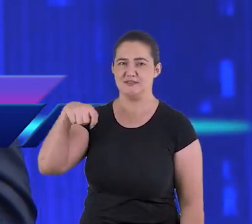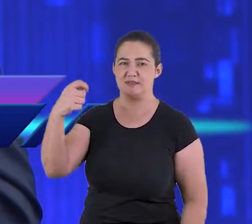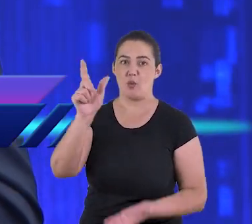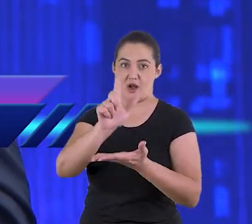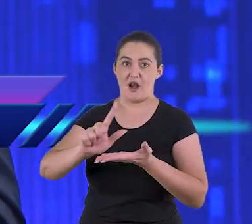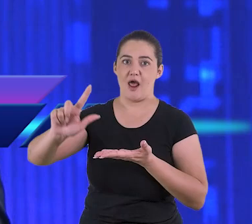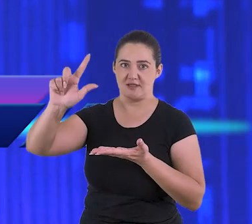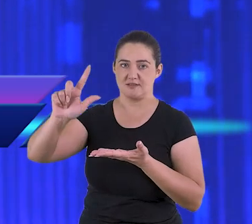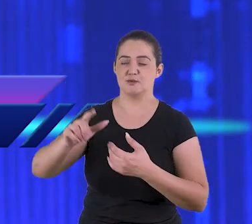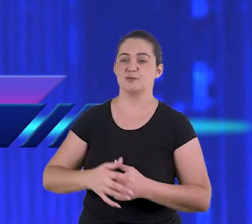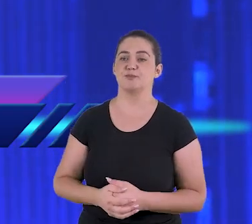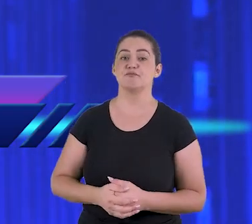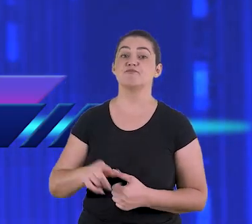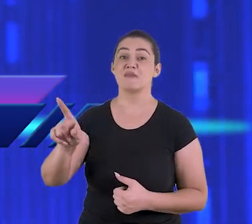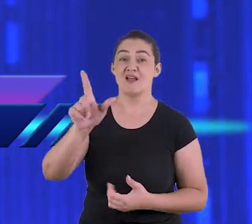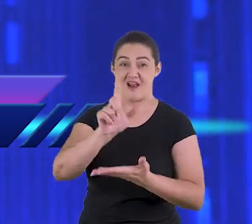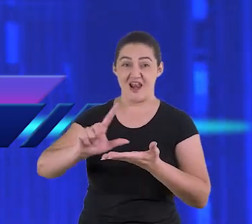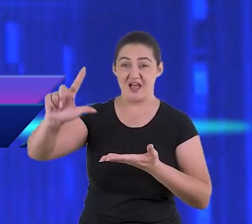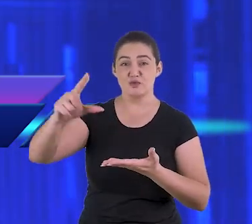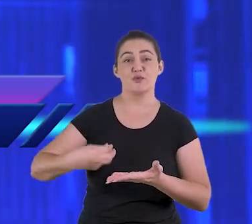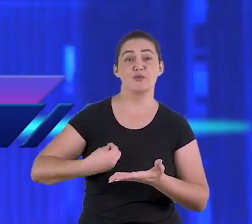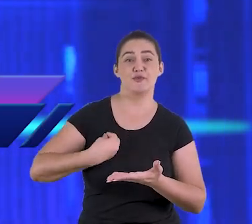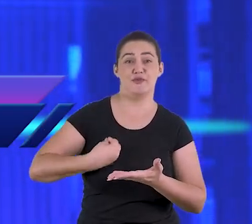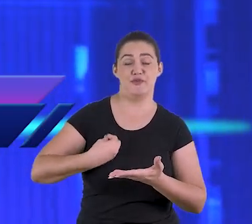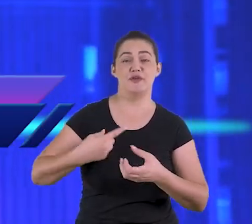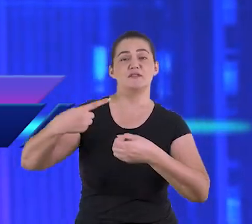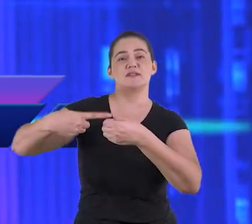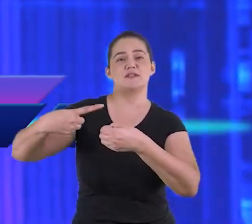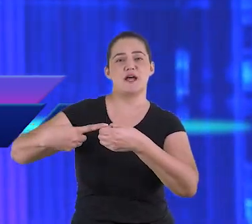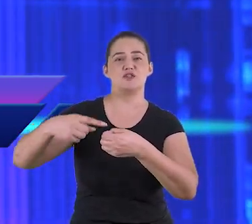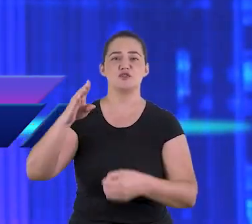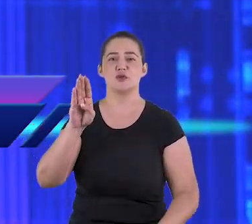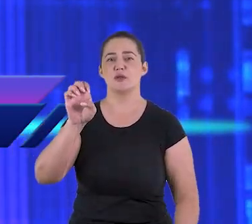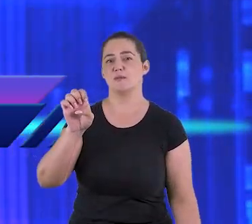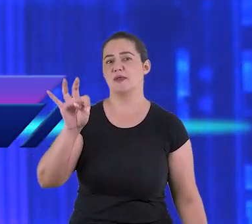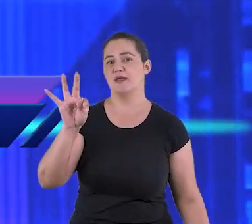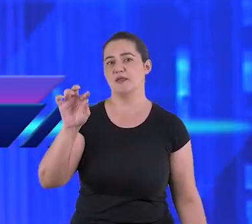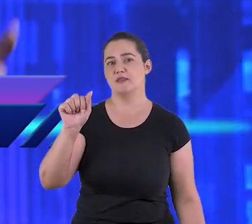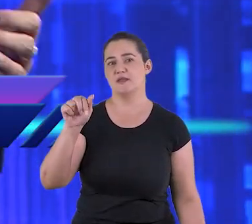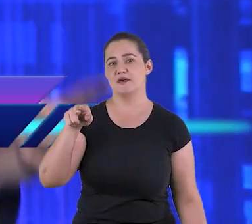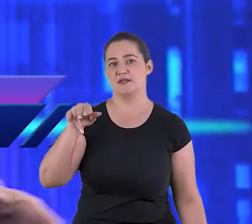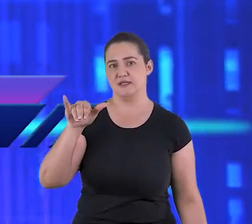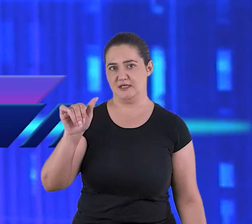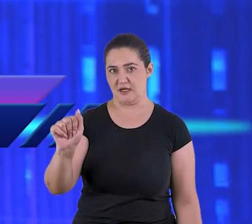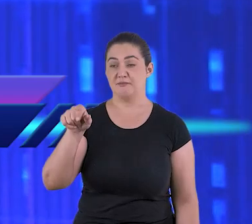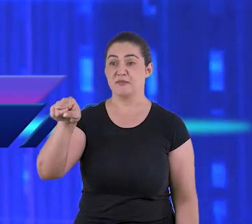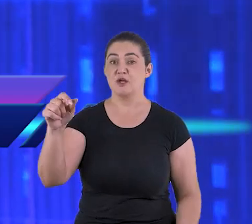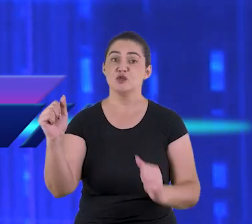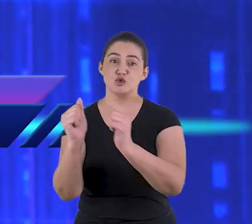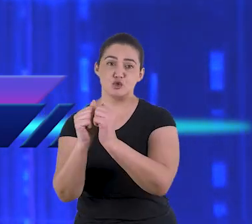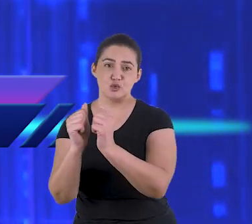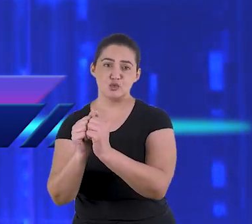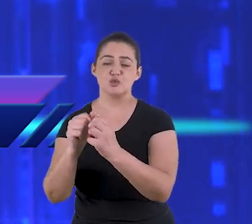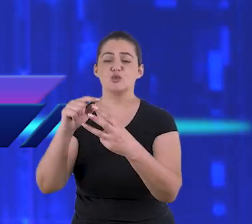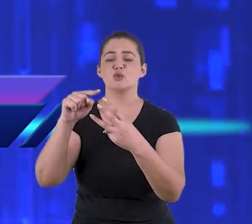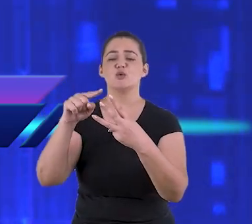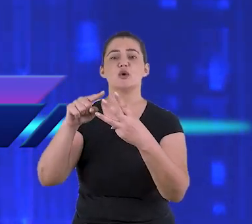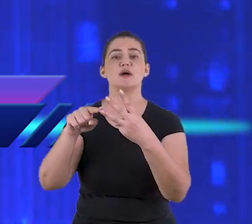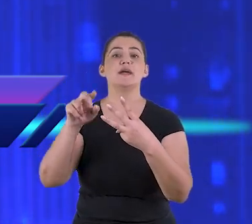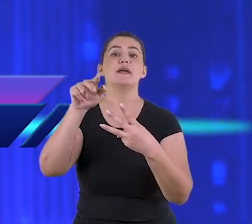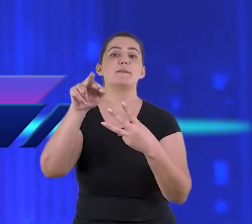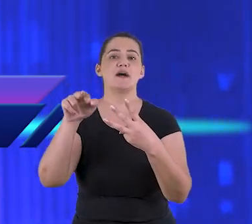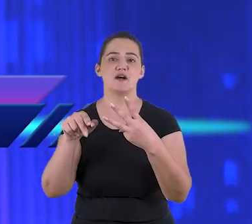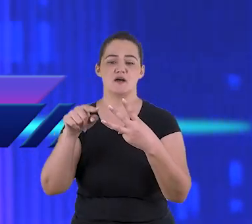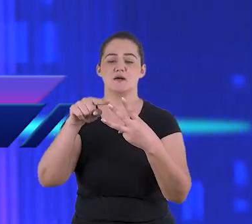amigos. O nome dele era Lázaro. Lázaro vivia na cidade de Betânia e morava